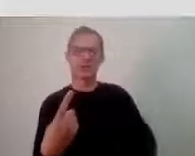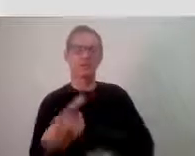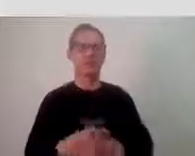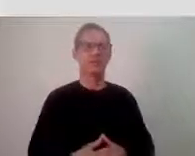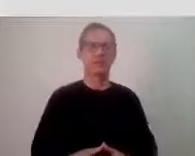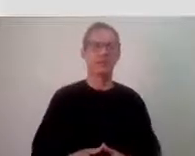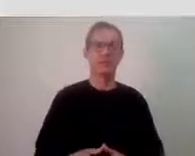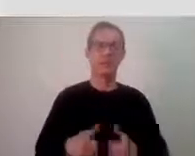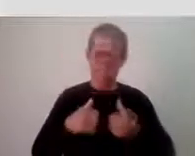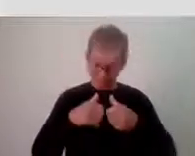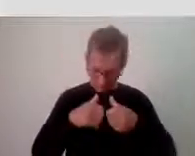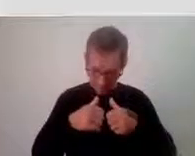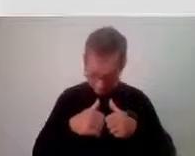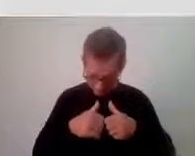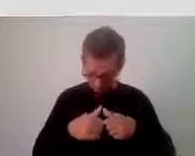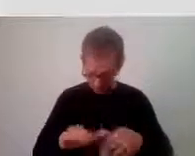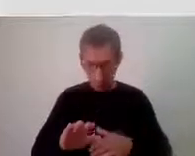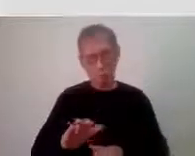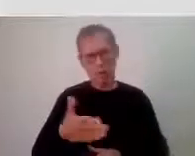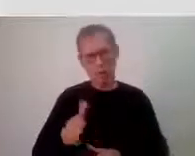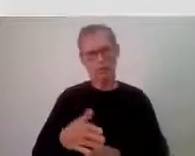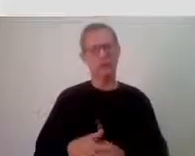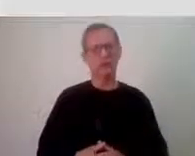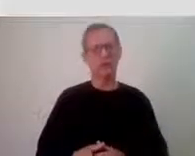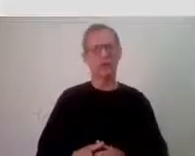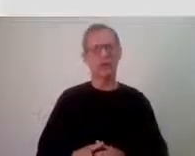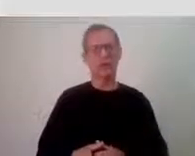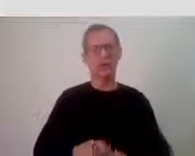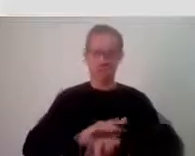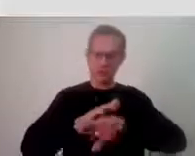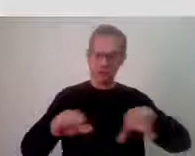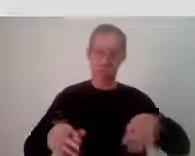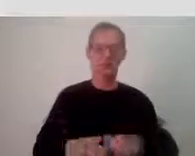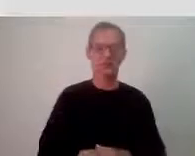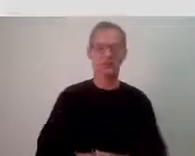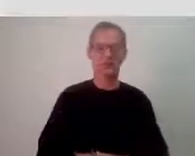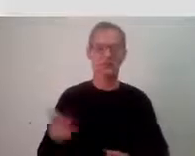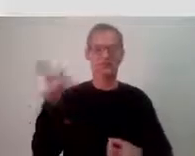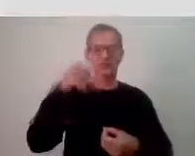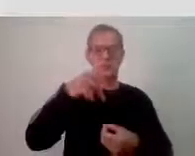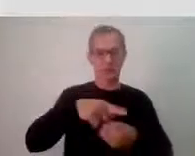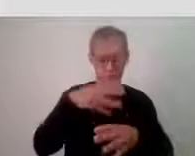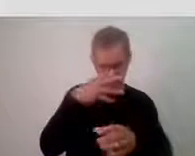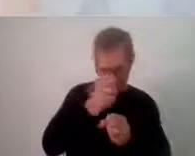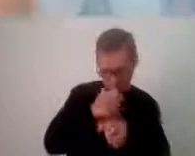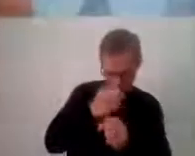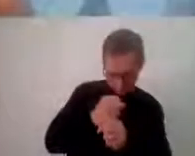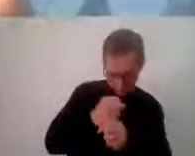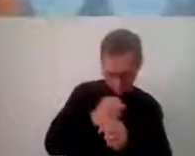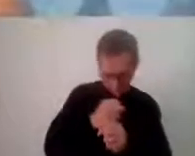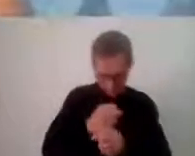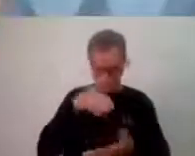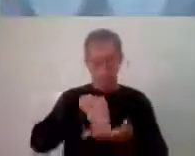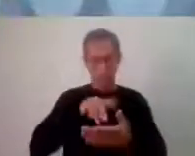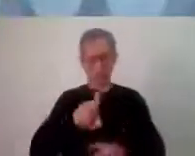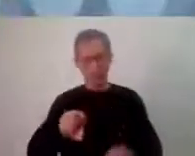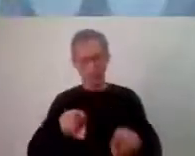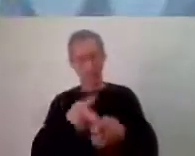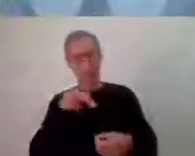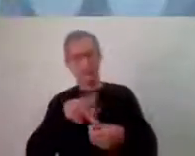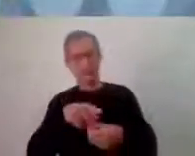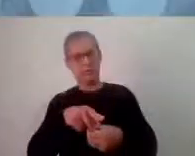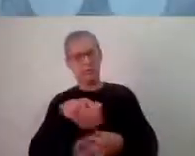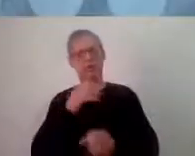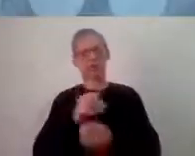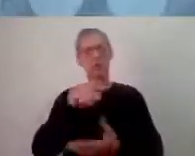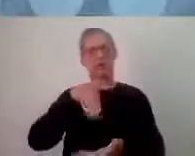63,41. Então, essa que é, aproximadamente, a diferença entre o petróleo calculado no modelo 1 e o petróleo calculado